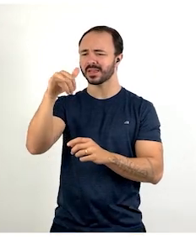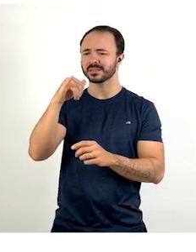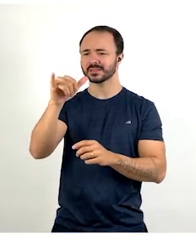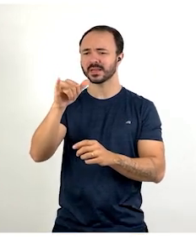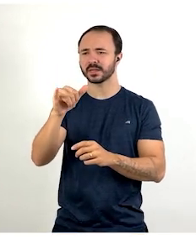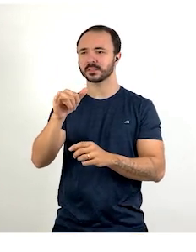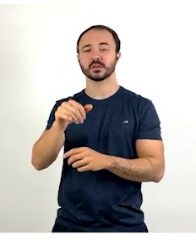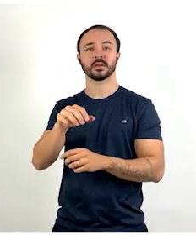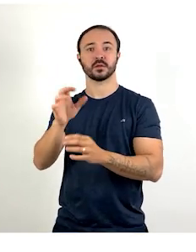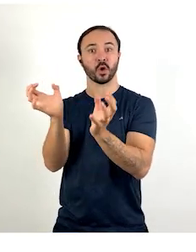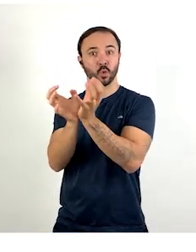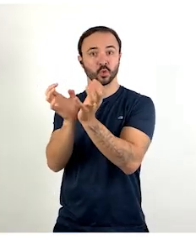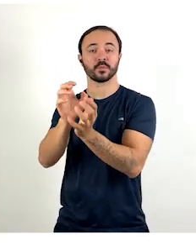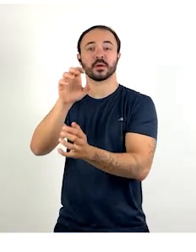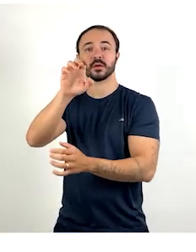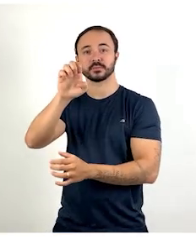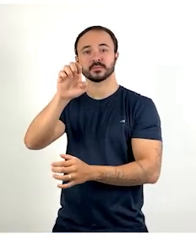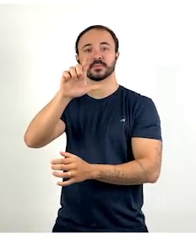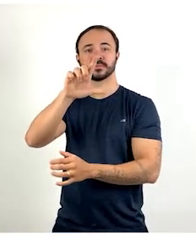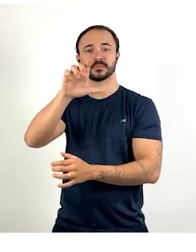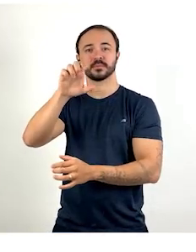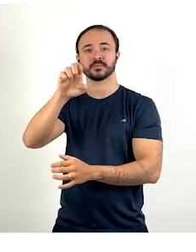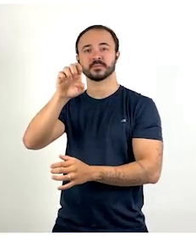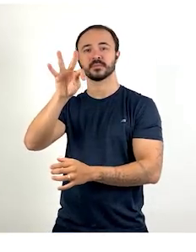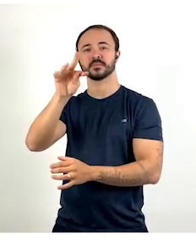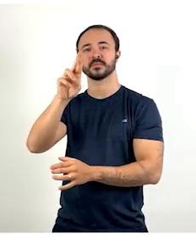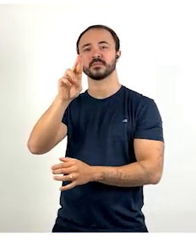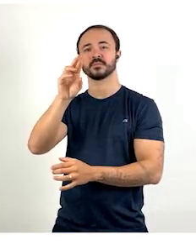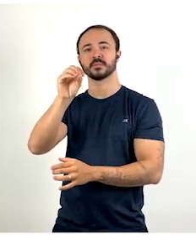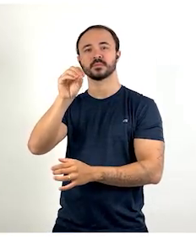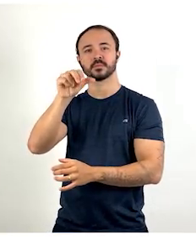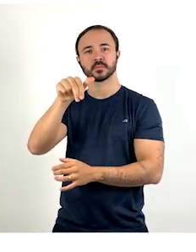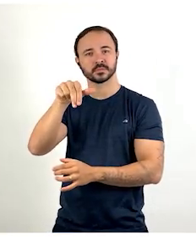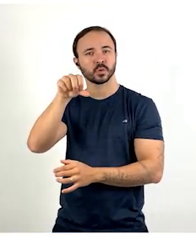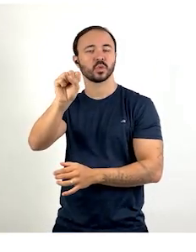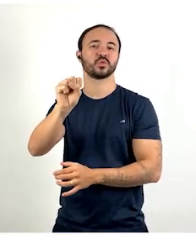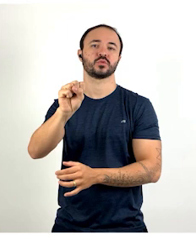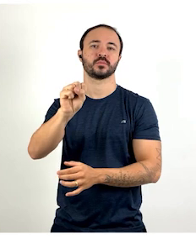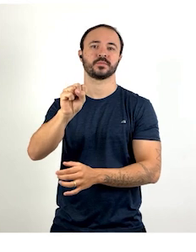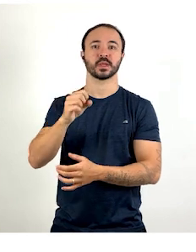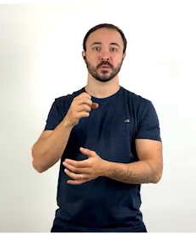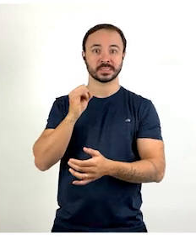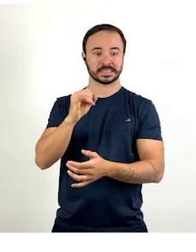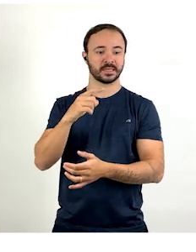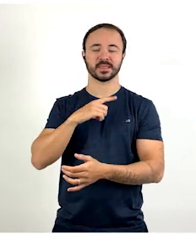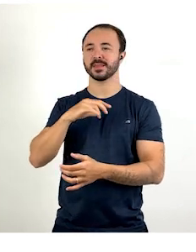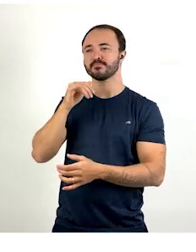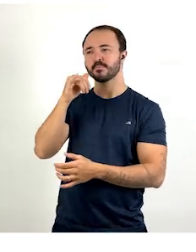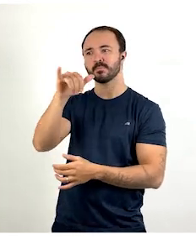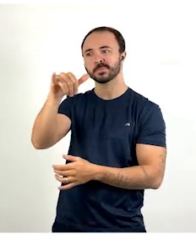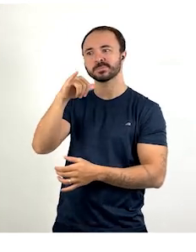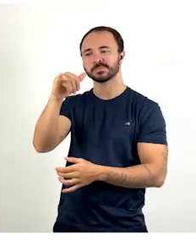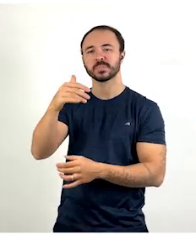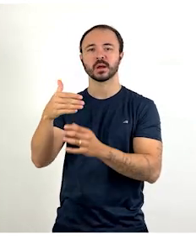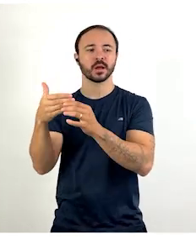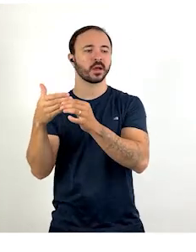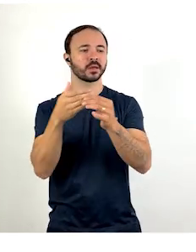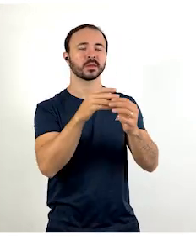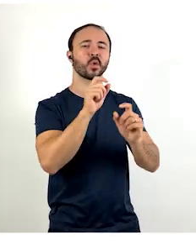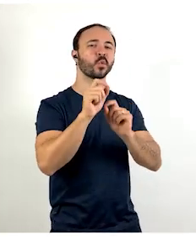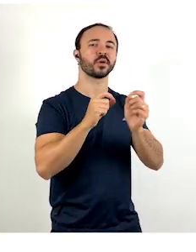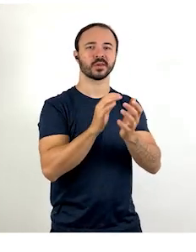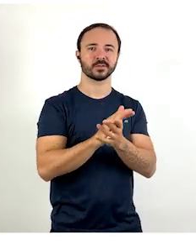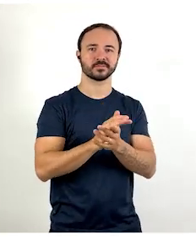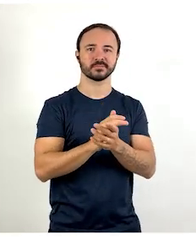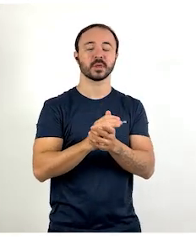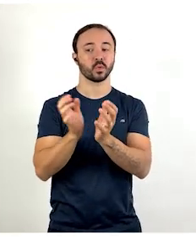de um elemento para outro. Então, quando você tem a passagem de energia, a passagem de elétrons, nós temos então uma